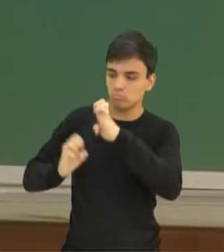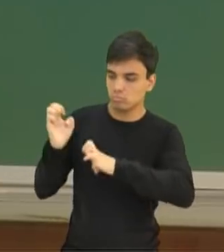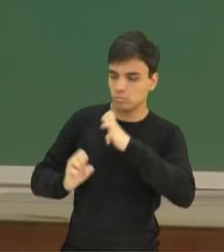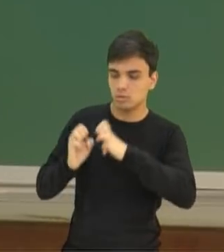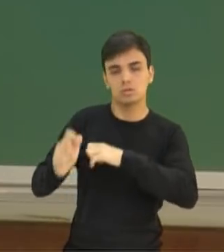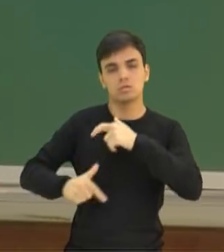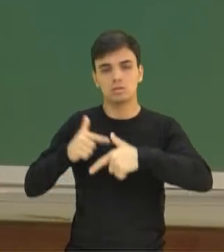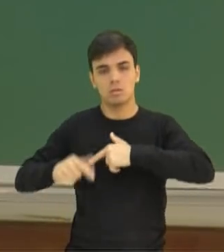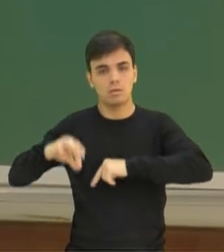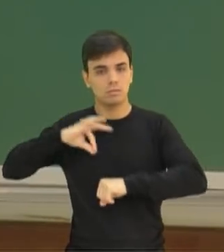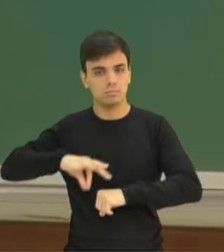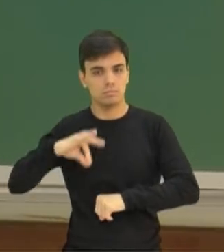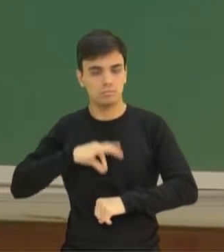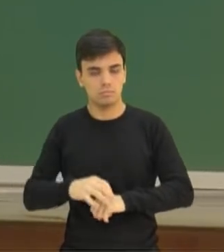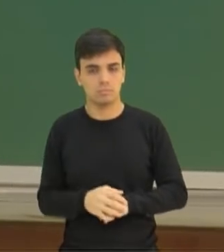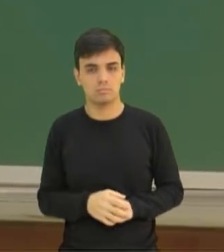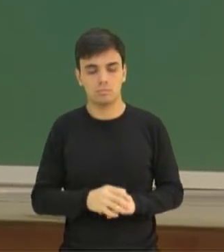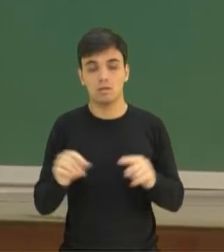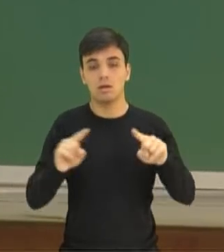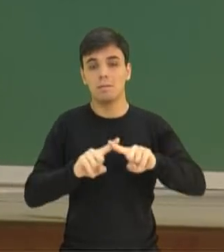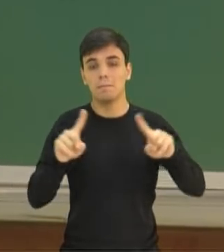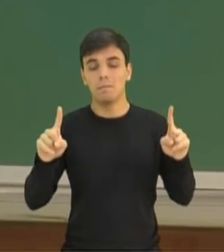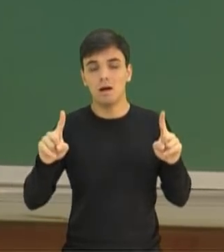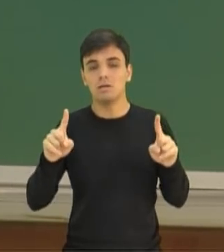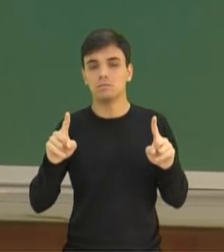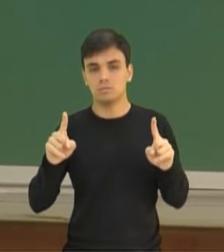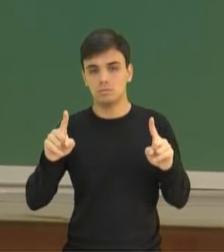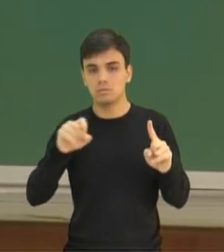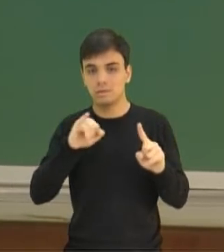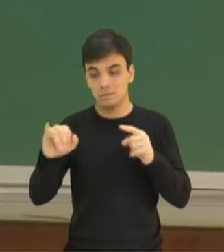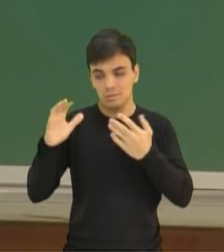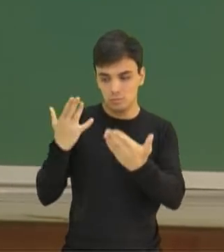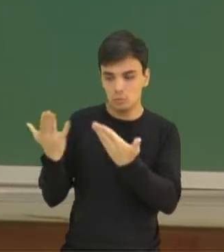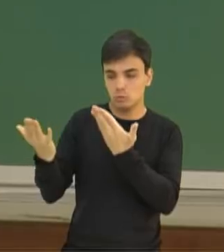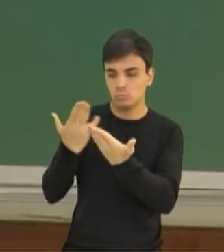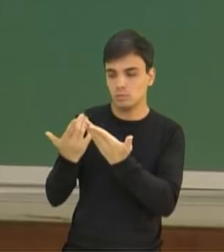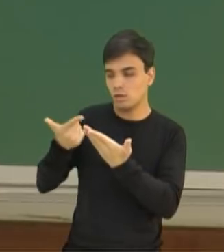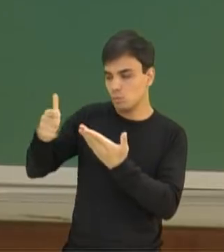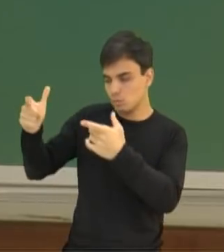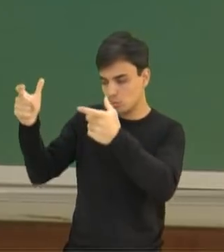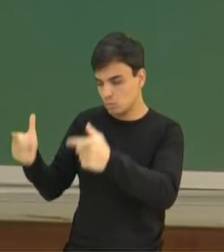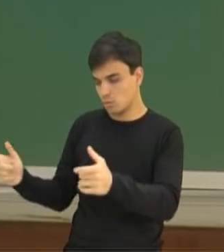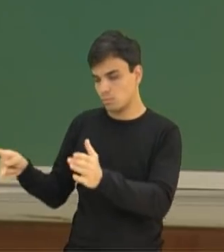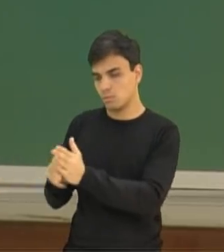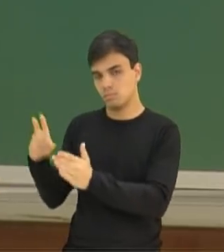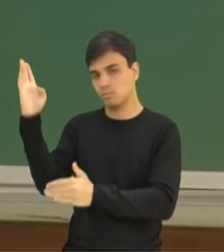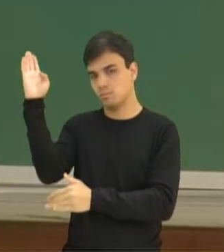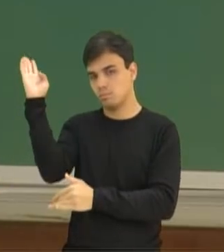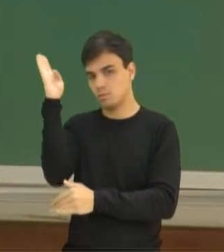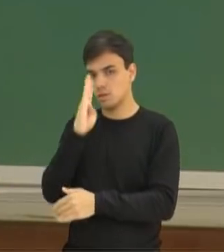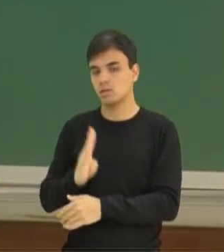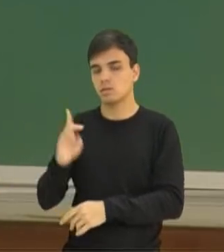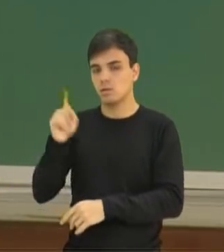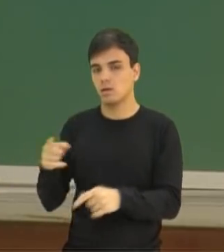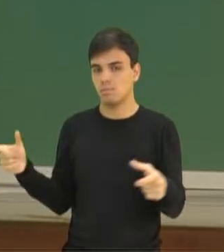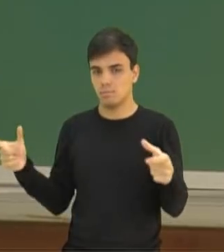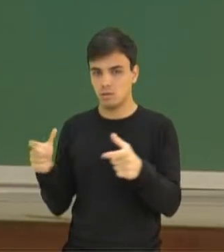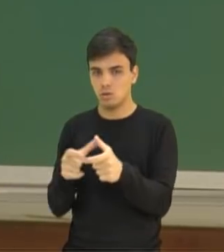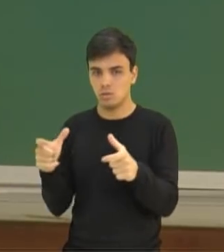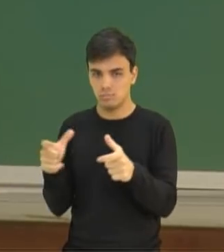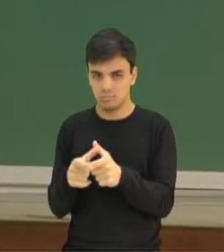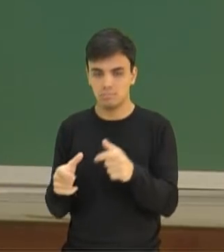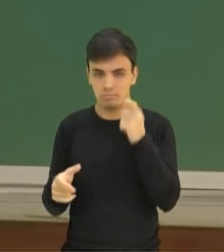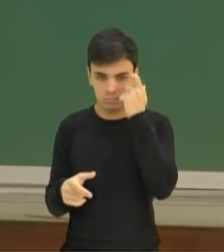renda, de produção de riquezas. Mas ainda, se eu comparar com outras regiões do Brasil, é a menor,